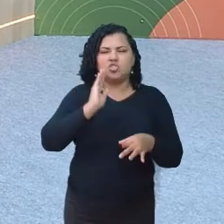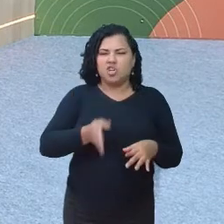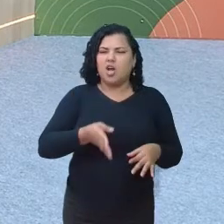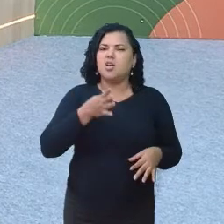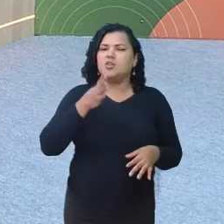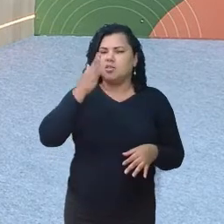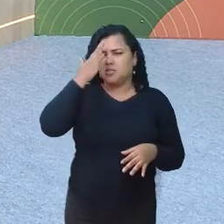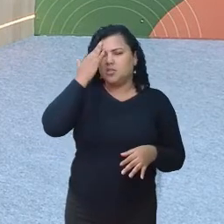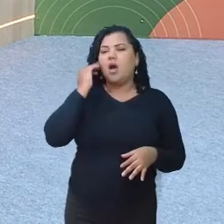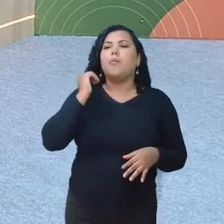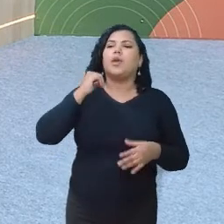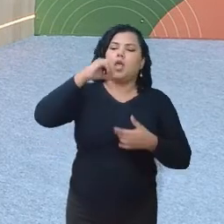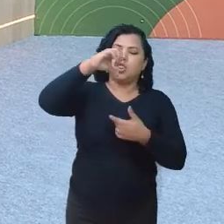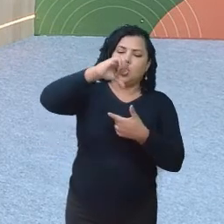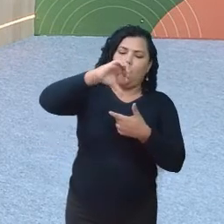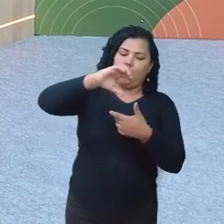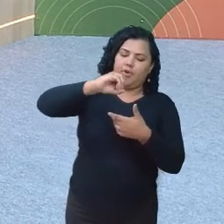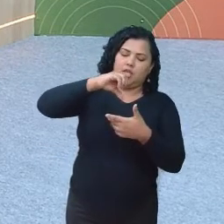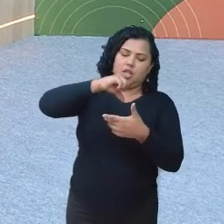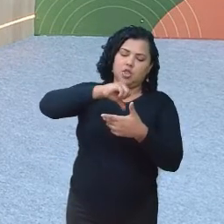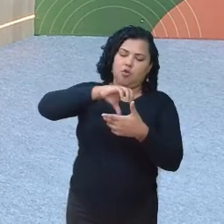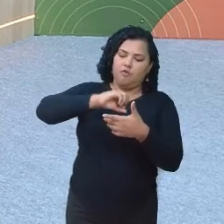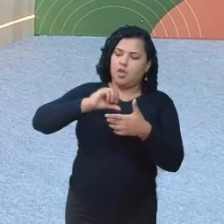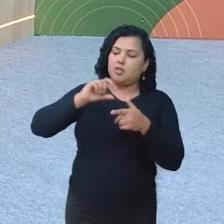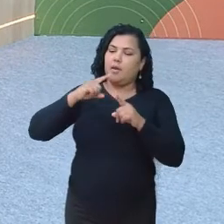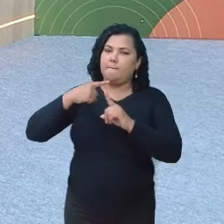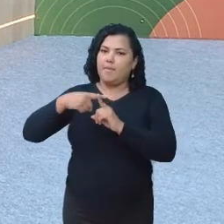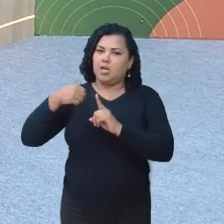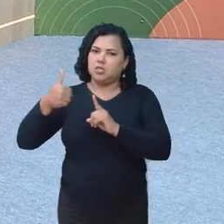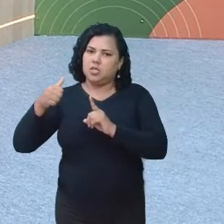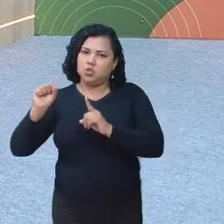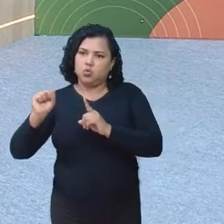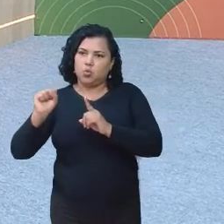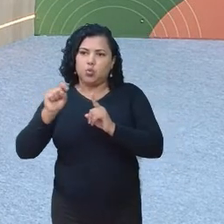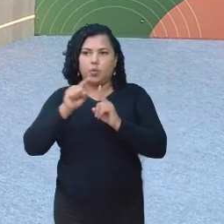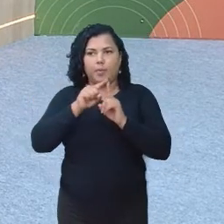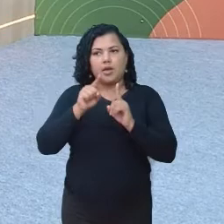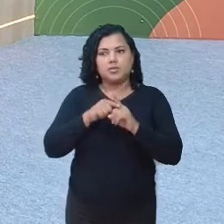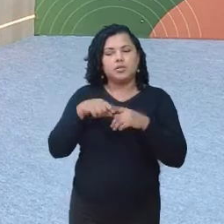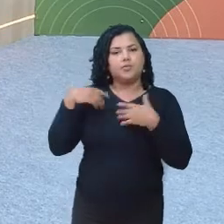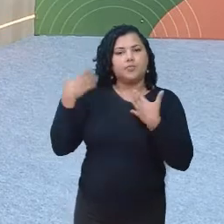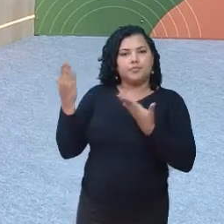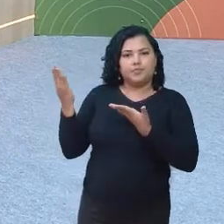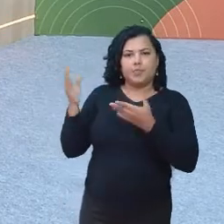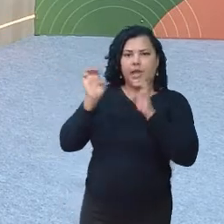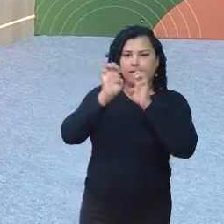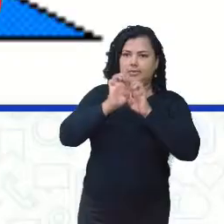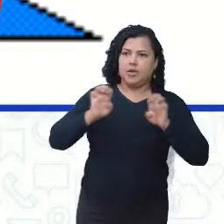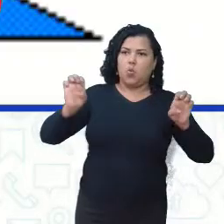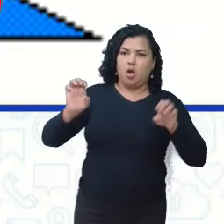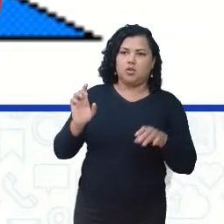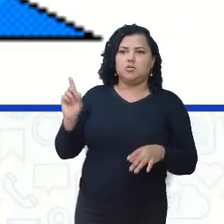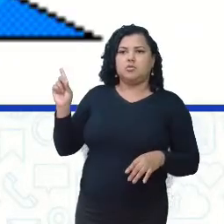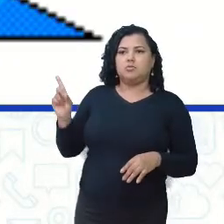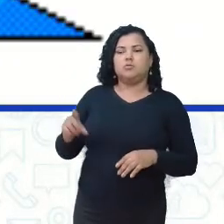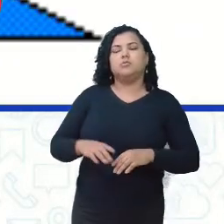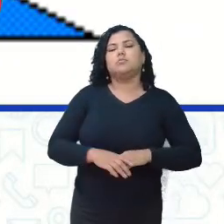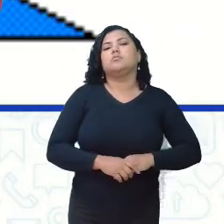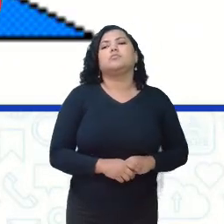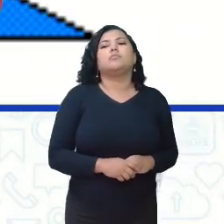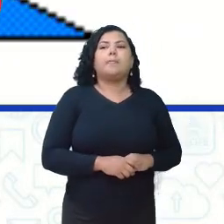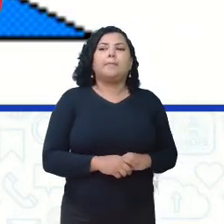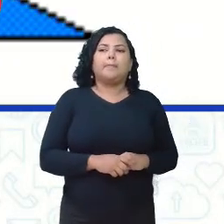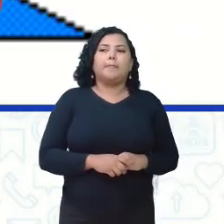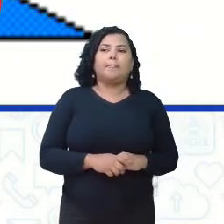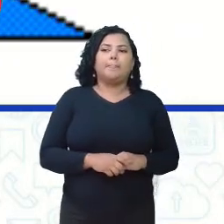o de 90 mais 90 mais o de 18 graus, mais o ângulo que eu quero, vai dar 360 graus, que foi o que a